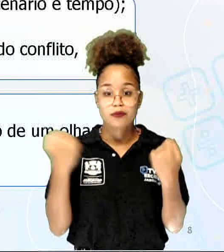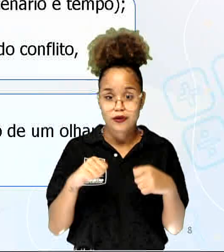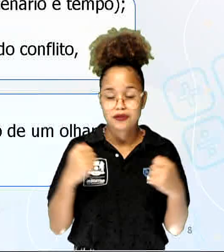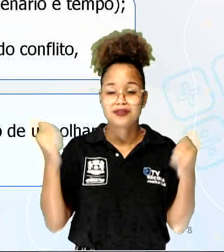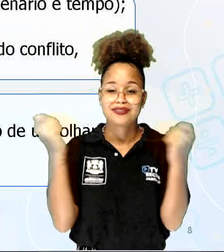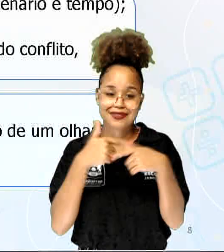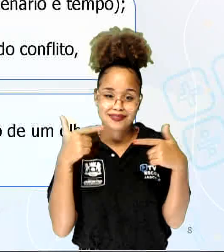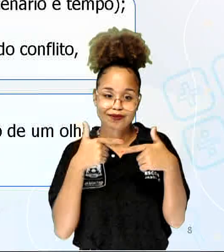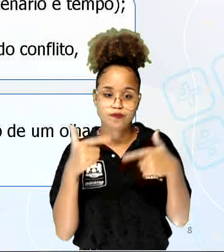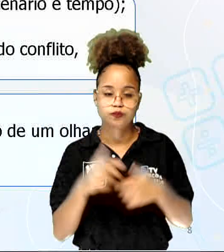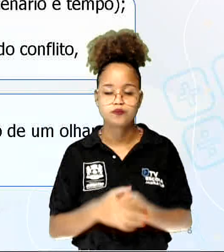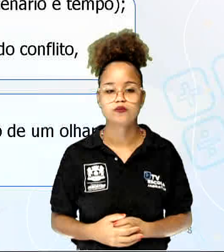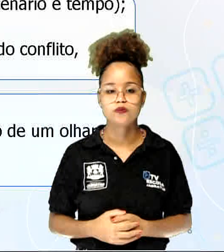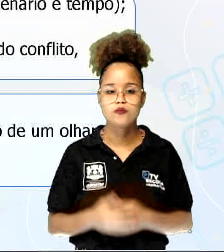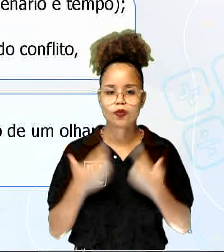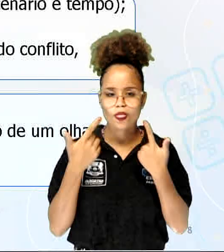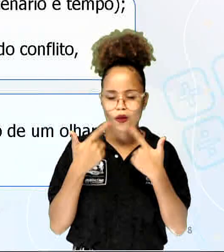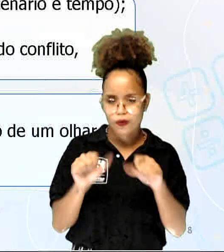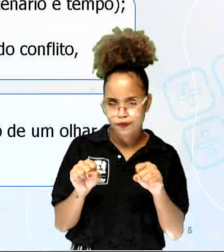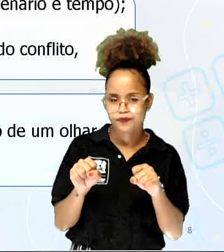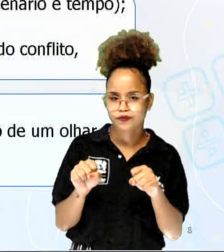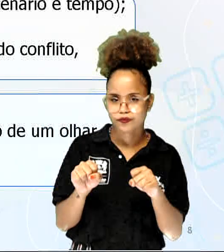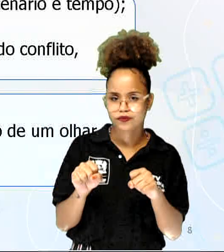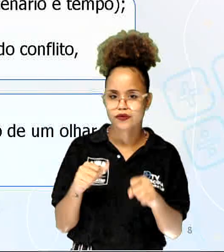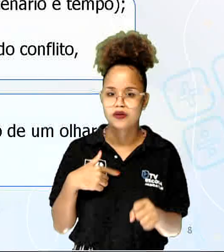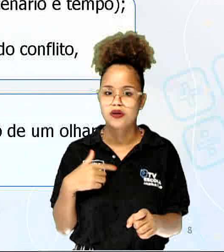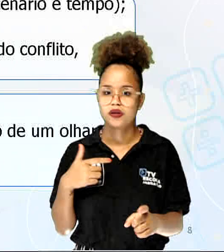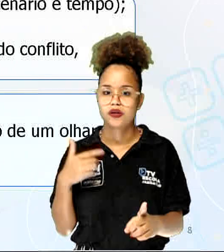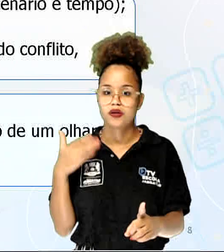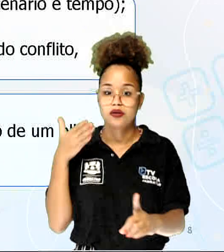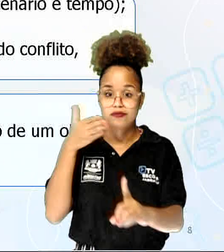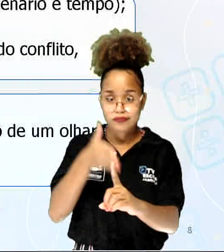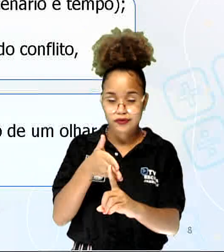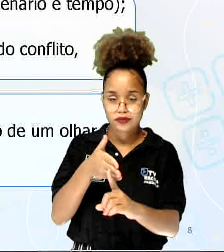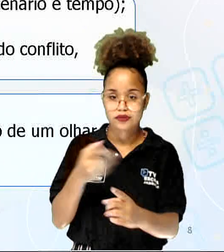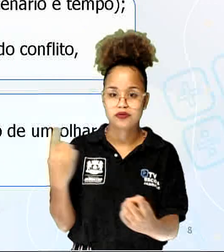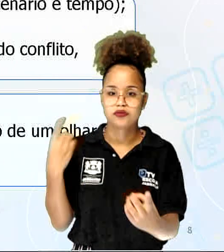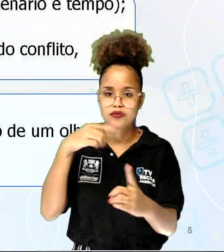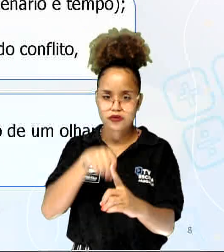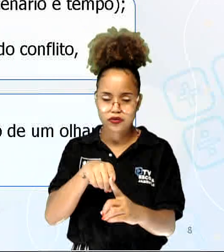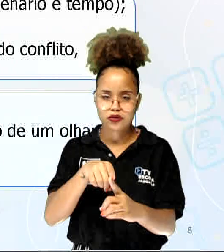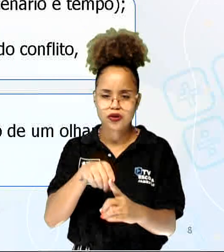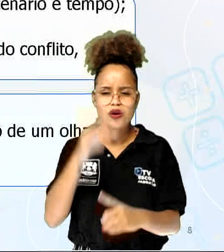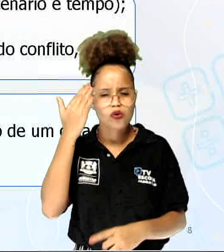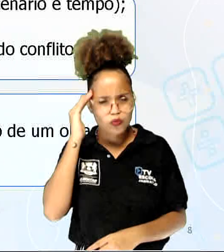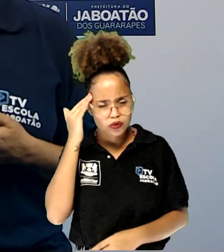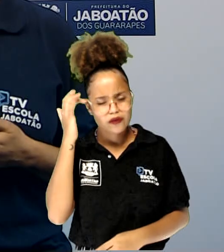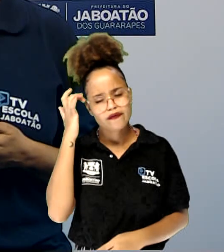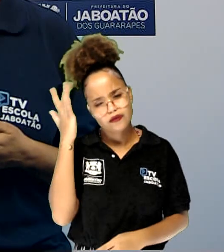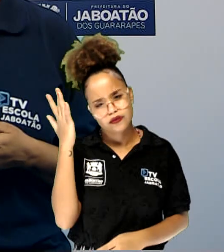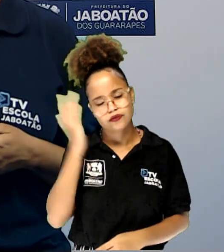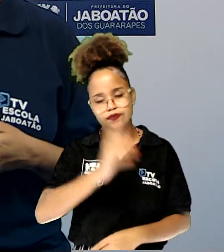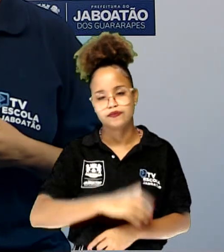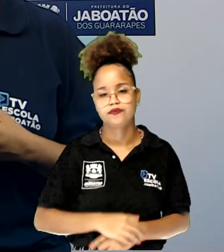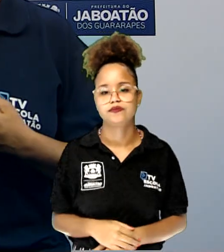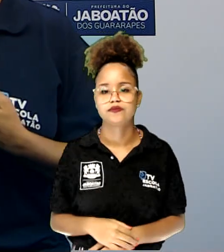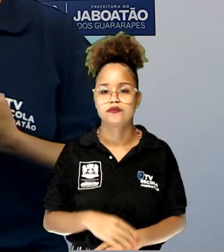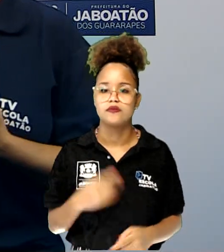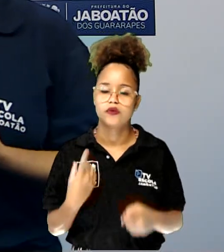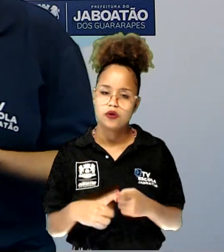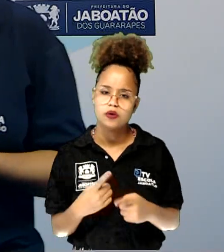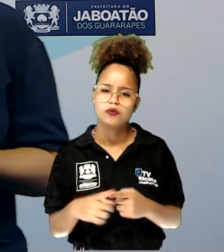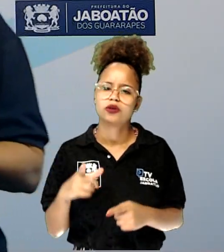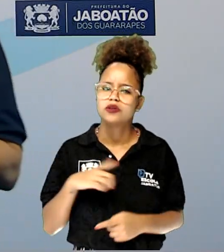A linguagem. Perceba que a linguagem ela é direta, objetiva e de fácil compreensão. Por quê? Porque ele tem